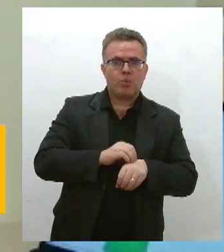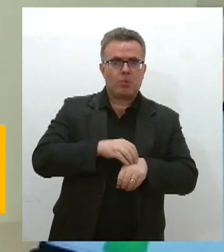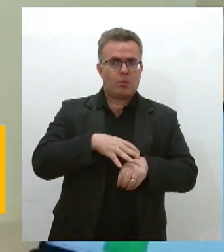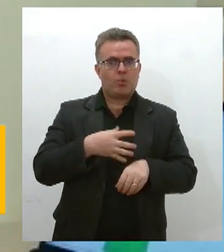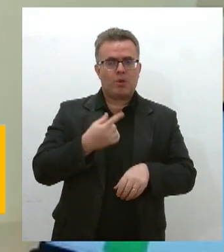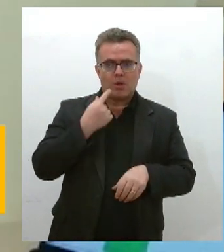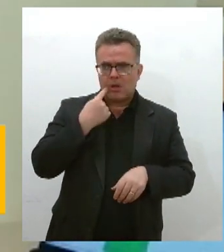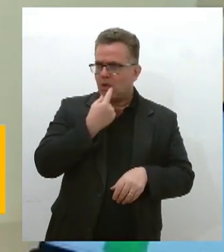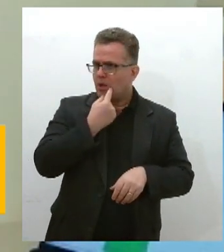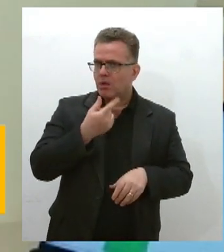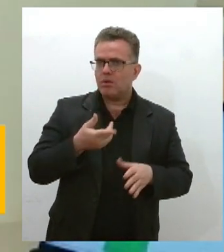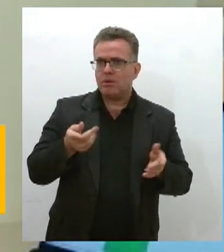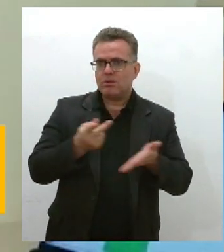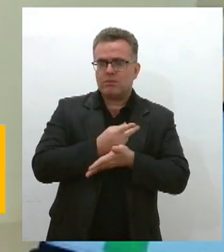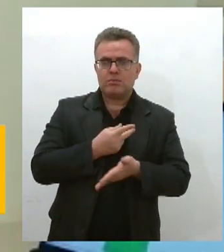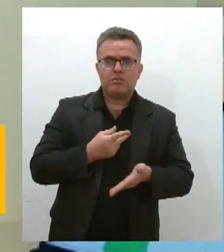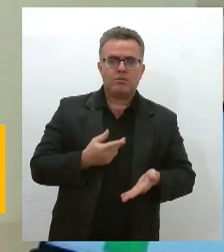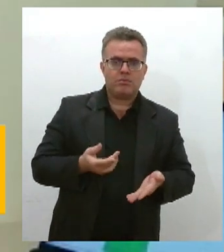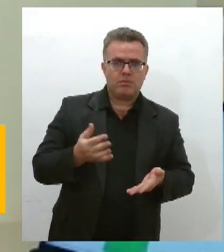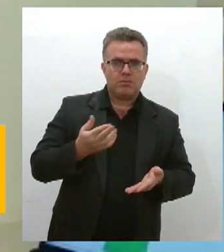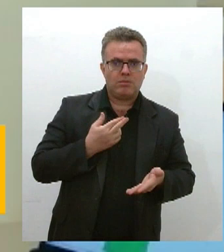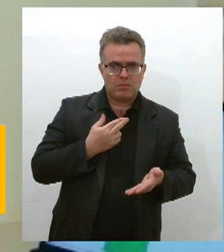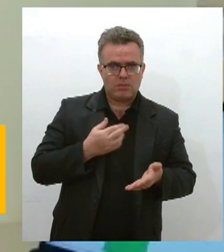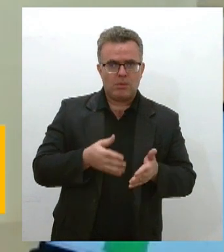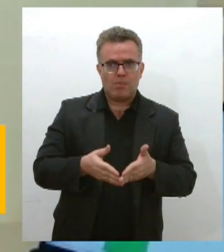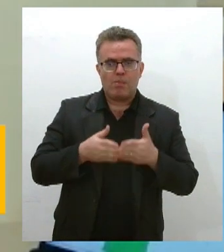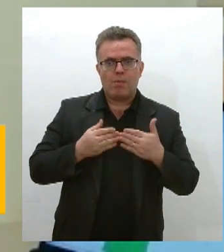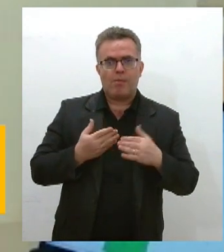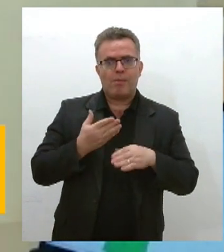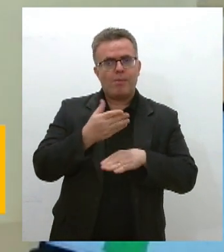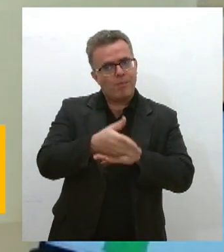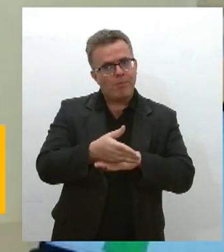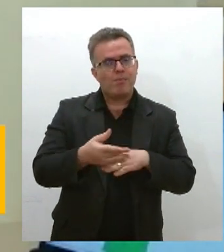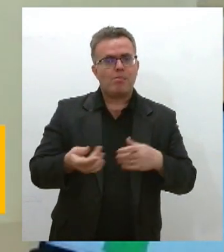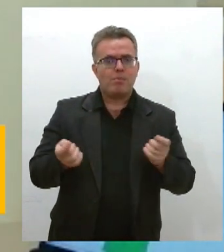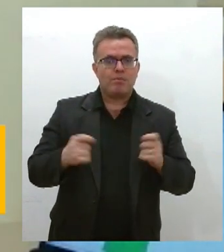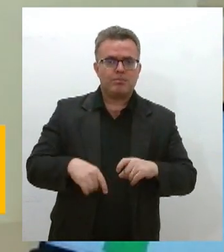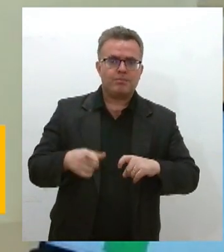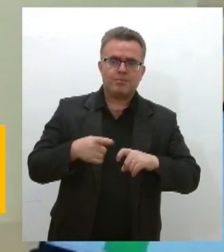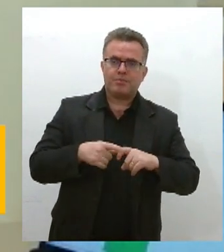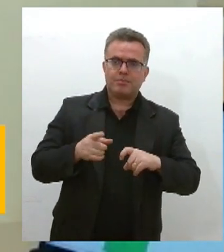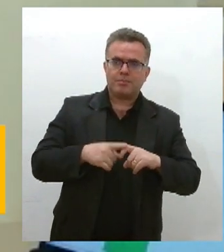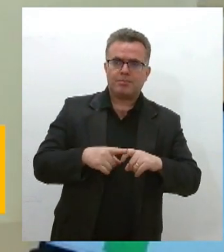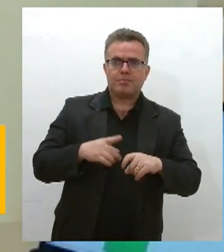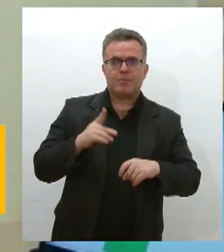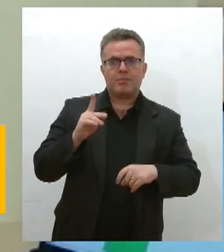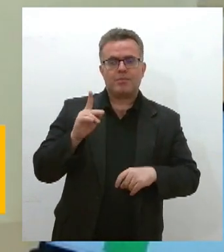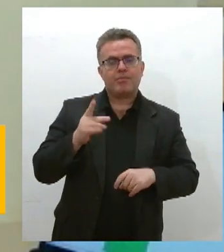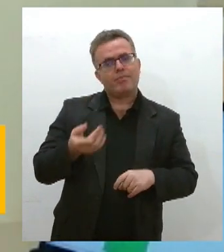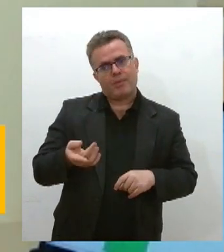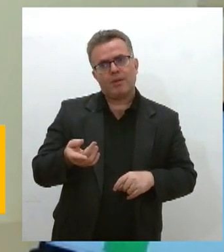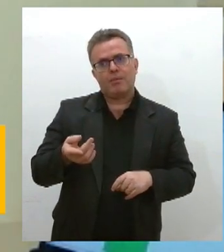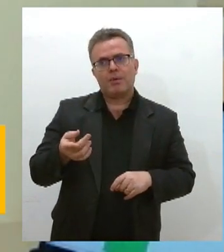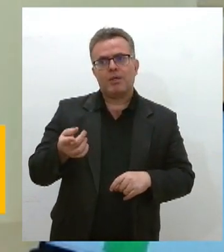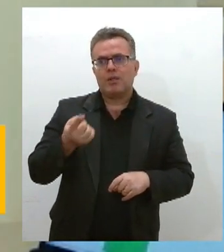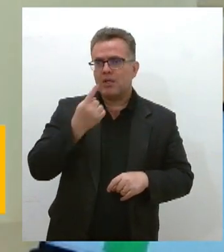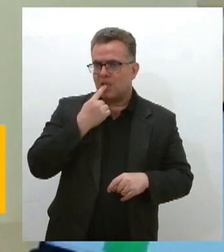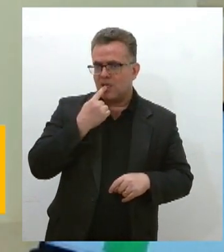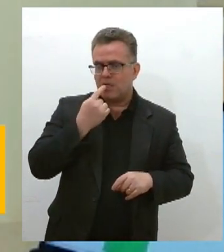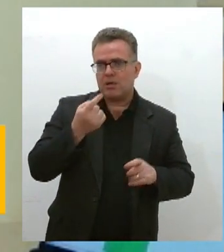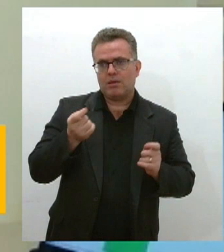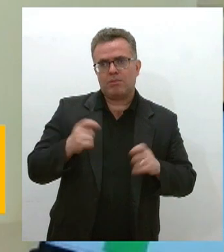língua, nos lábios, e consulte o mais rapidamente possível um cirurgião dentista para que esse colega, então, possa